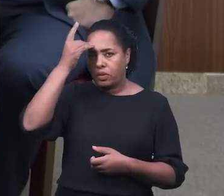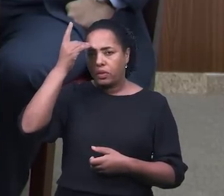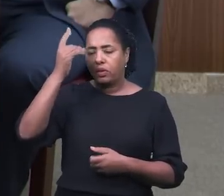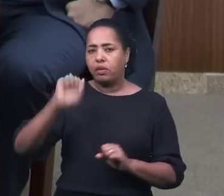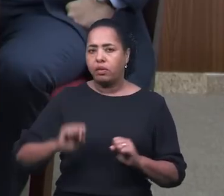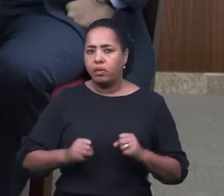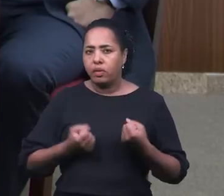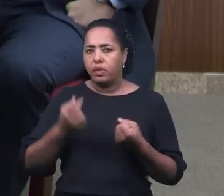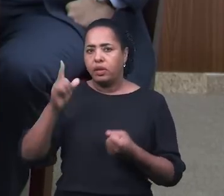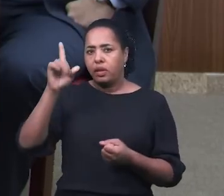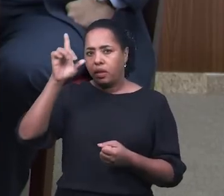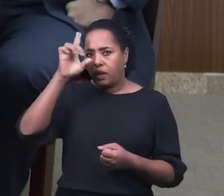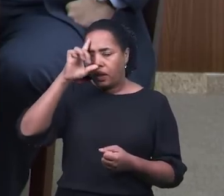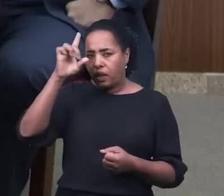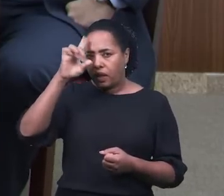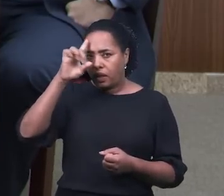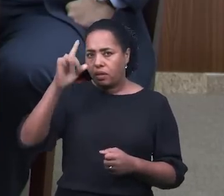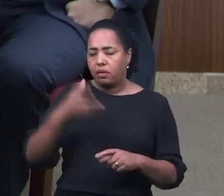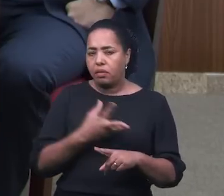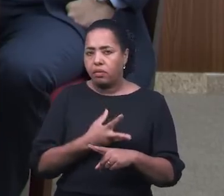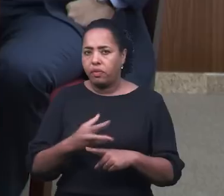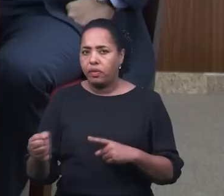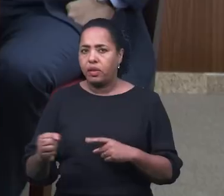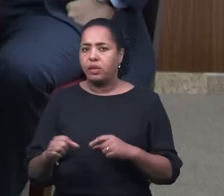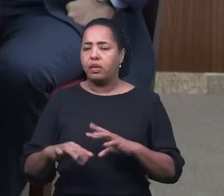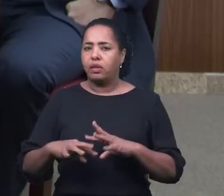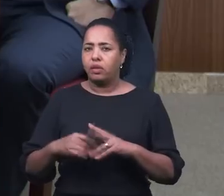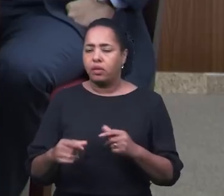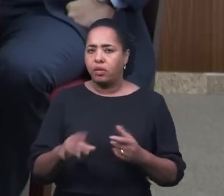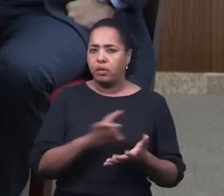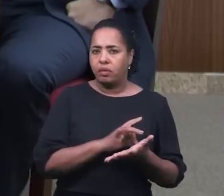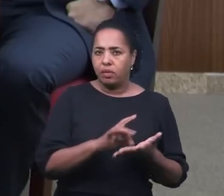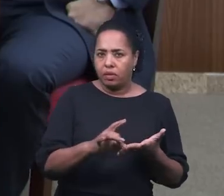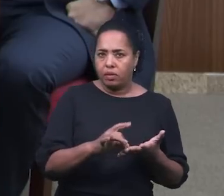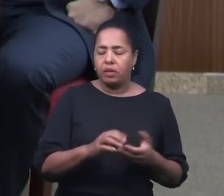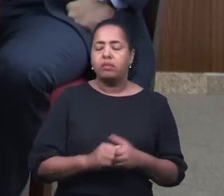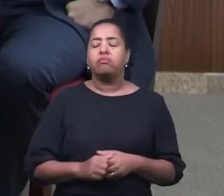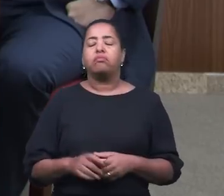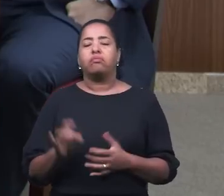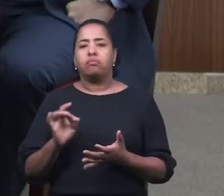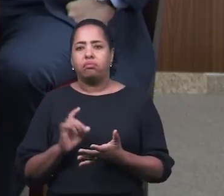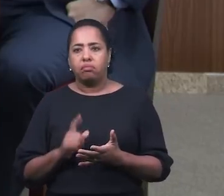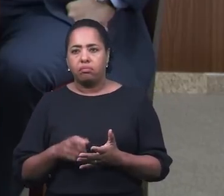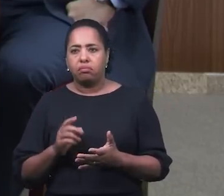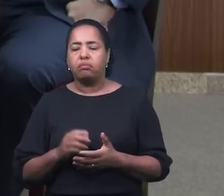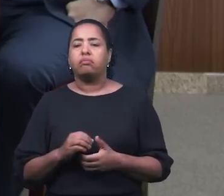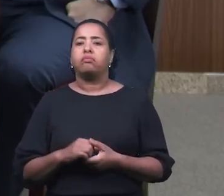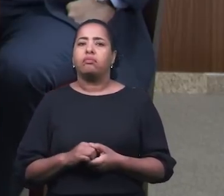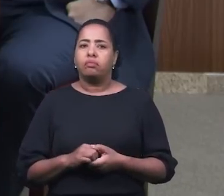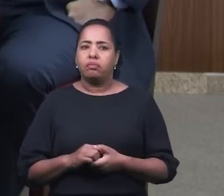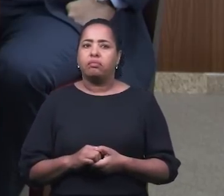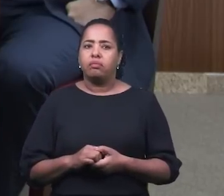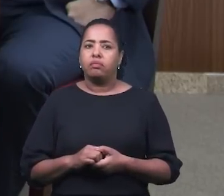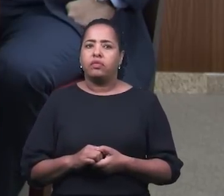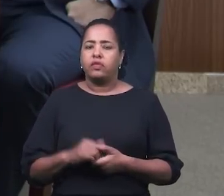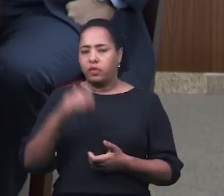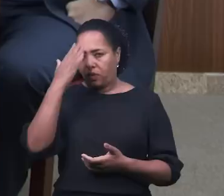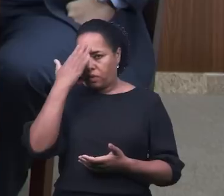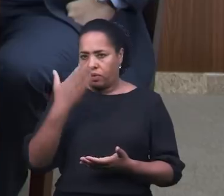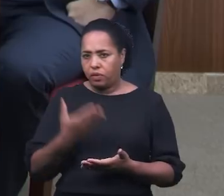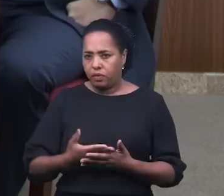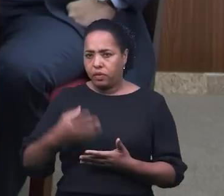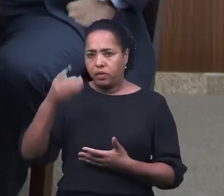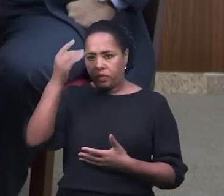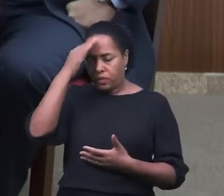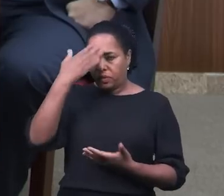que o Senhor tem nos dado a cada dia para que nós possamos vencer todos os nossos adversários. É verdade, é isso mesmo. Confiamos nos dons